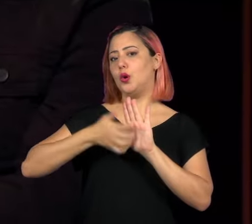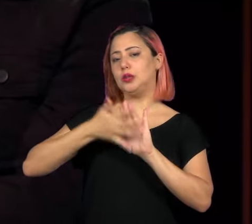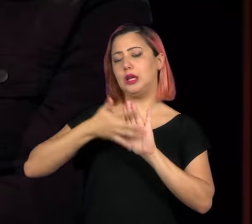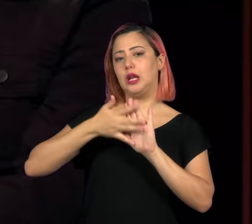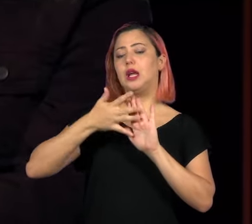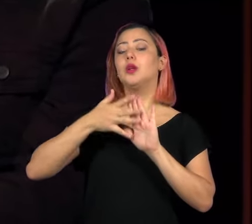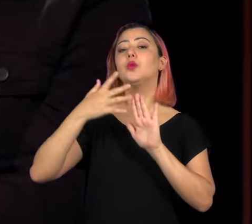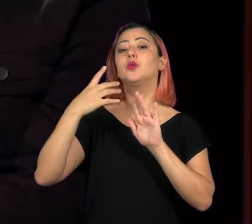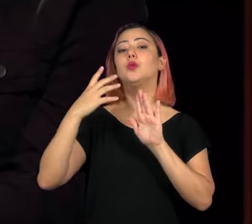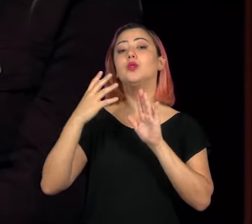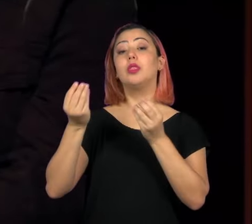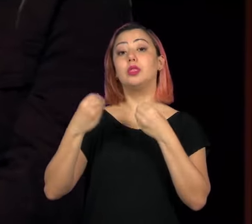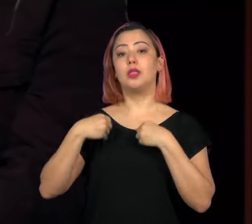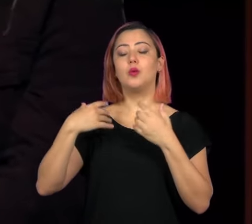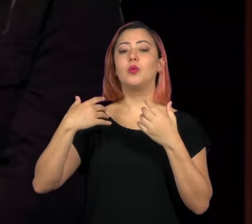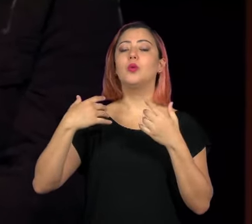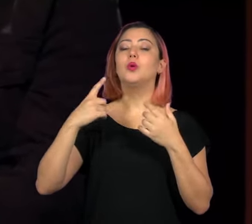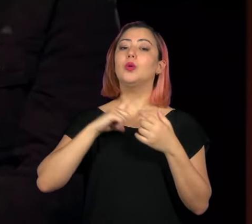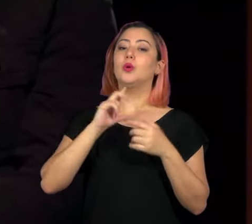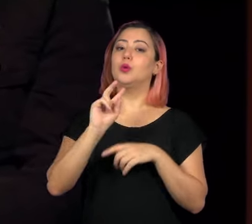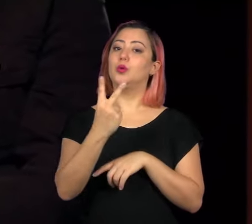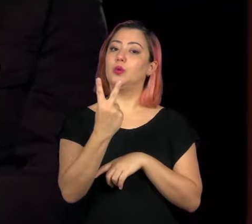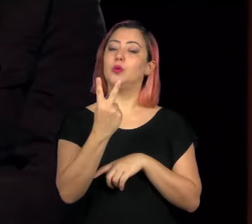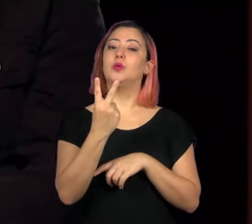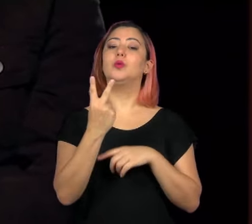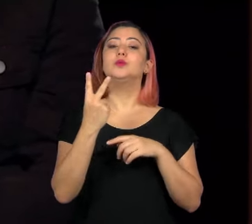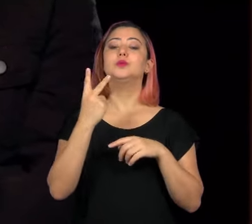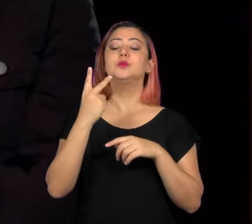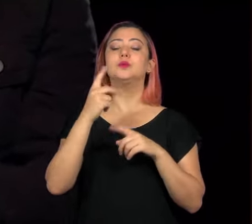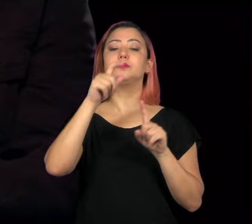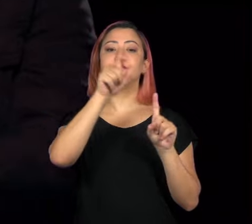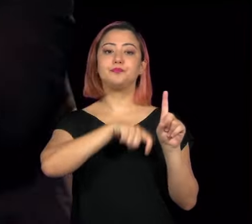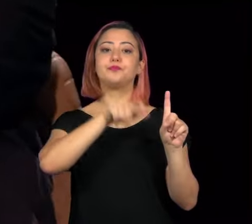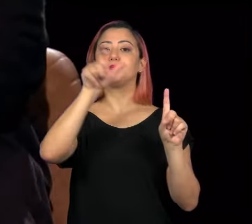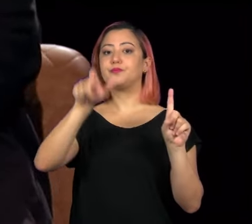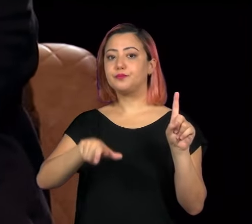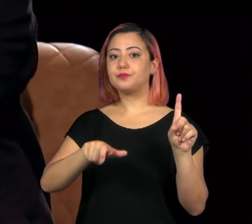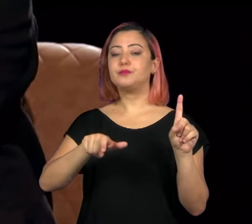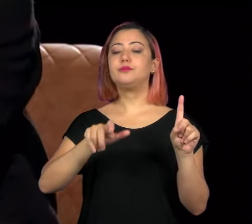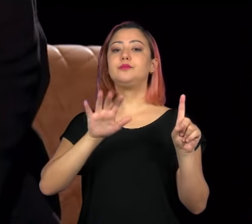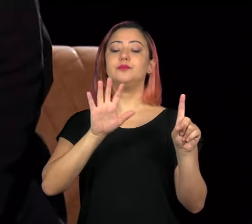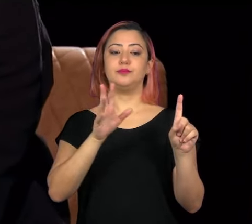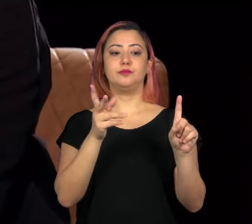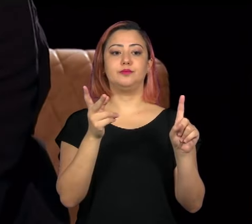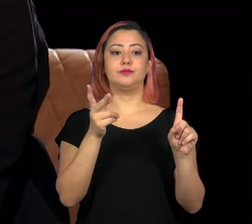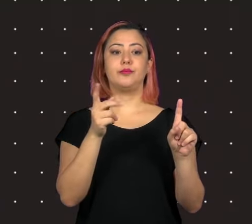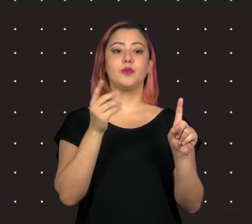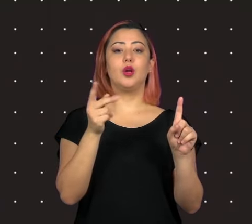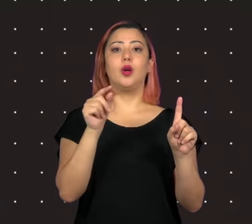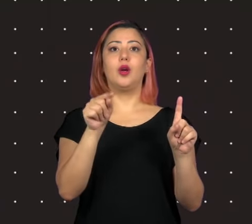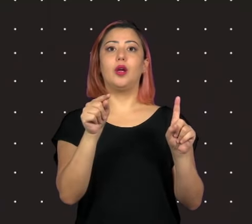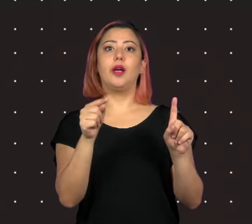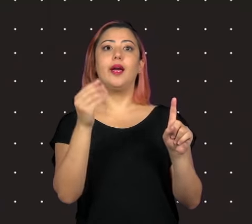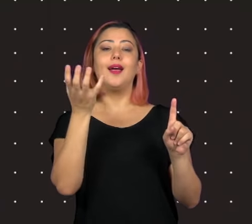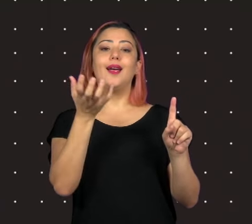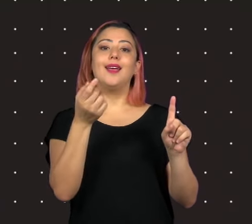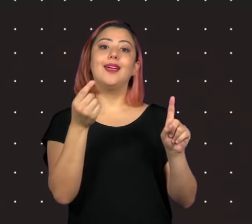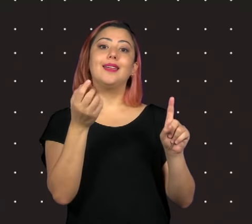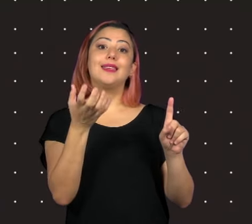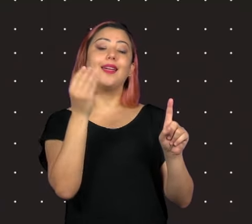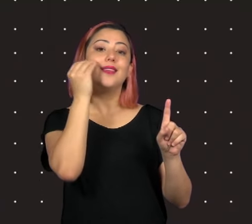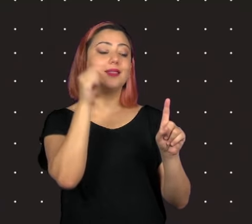com o roteiro, porque são dois personagens tentando fazer com que um não se suicide, que é o caso do Tony Ramos,